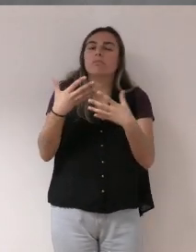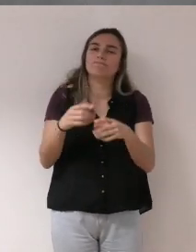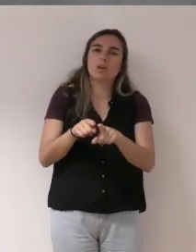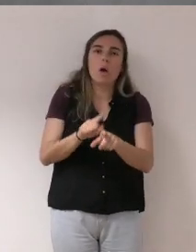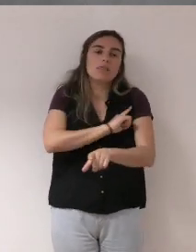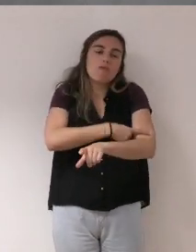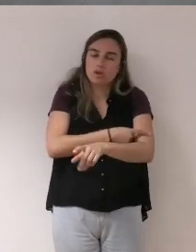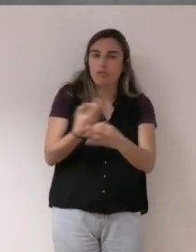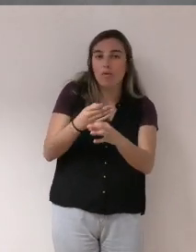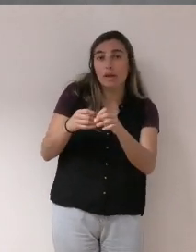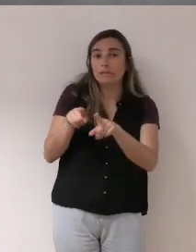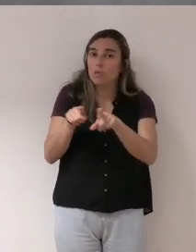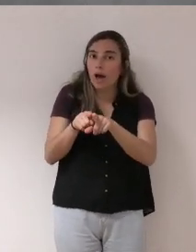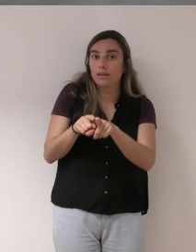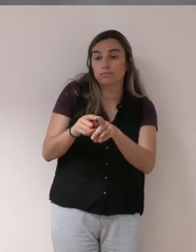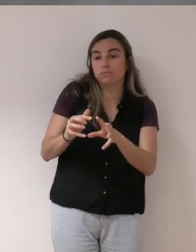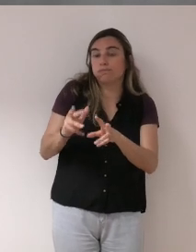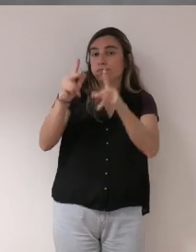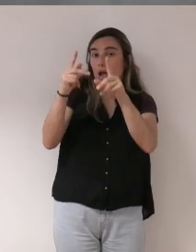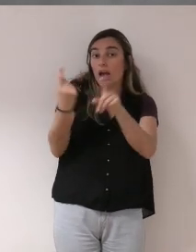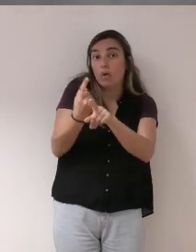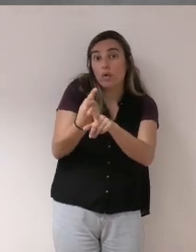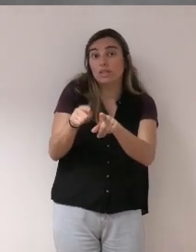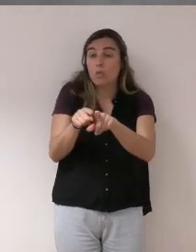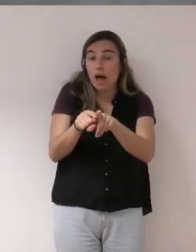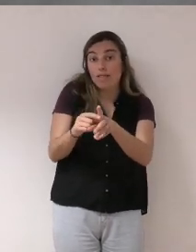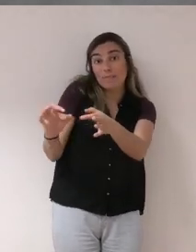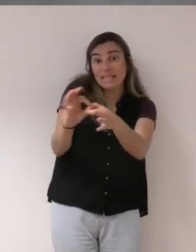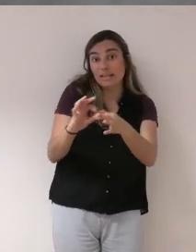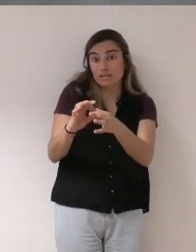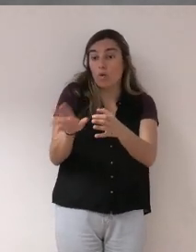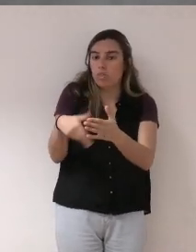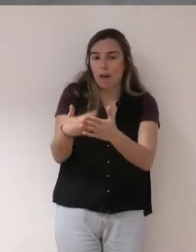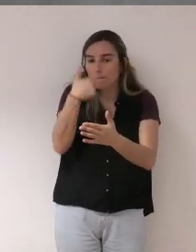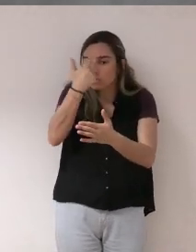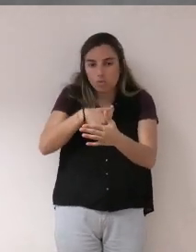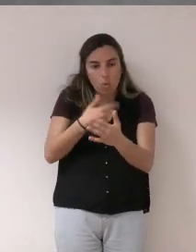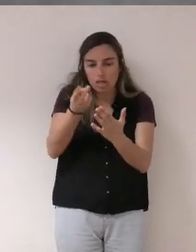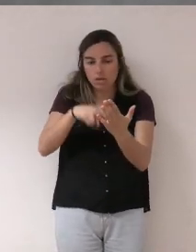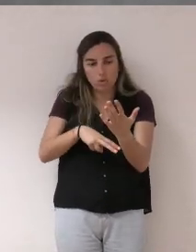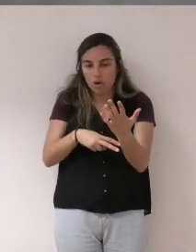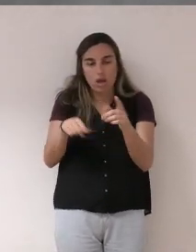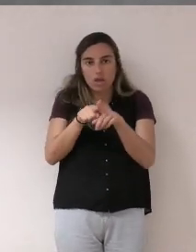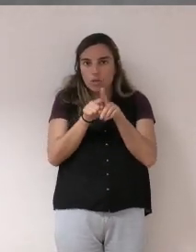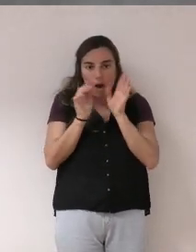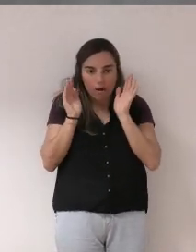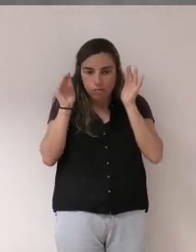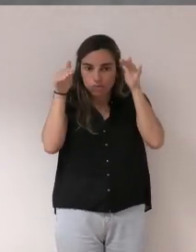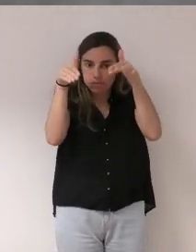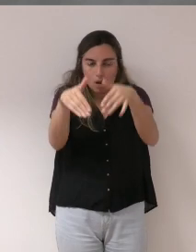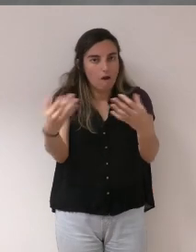vai crescendo como se fosse uma corrente que a certa altura quase que afoga o leitor. Mas é